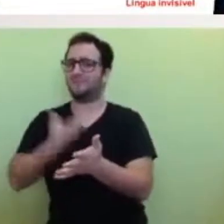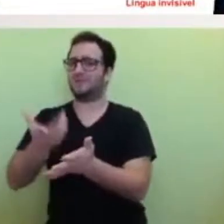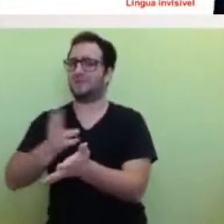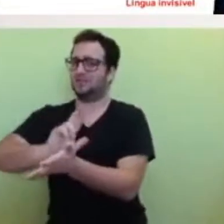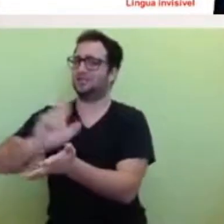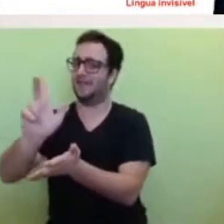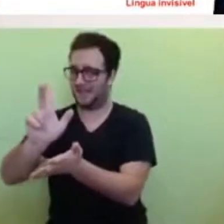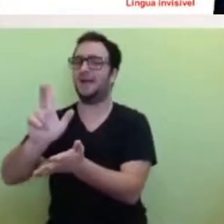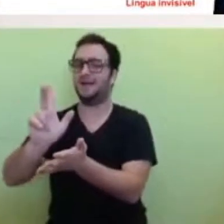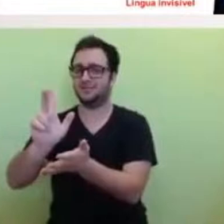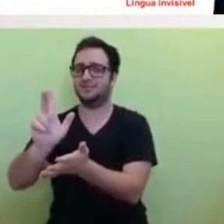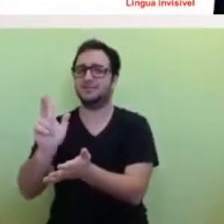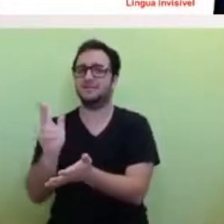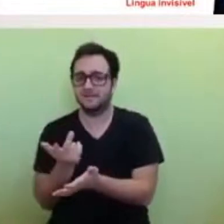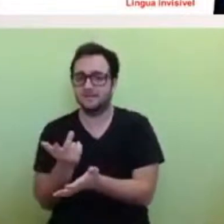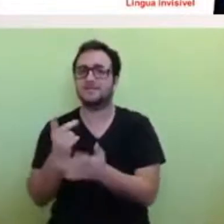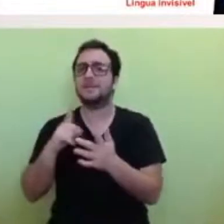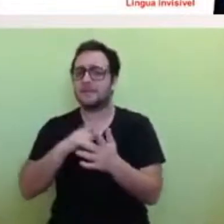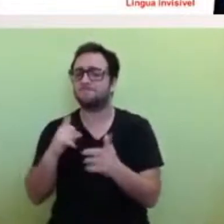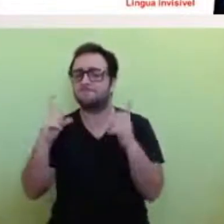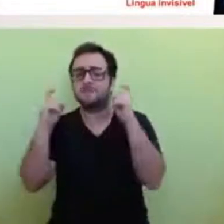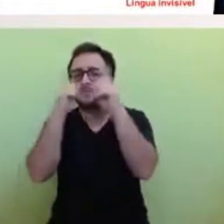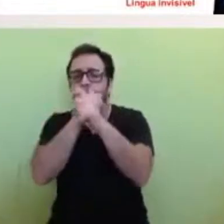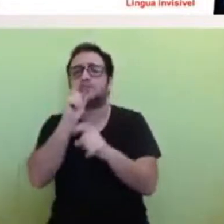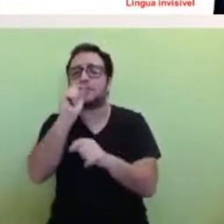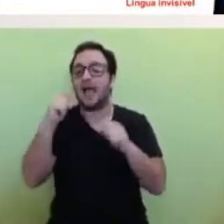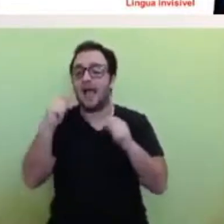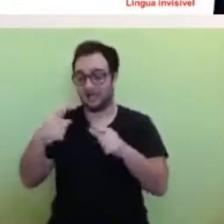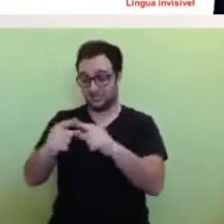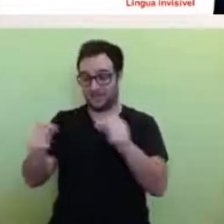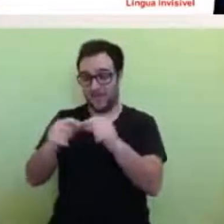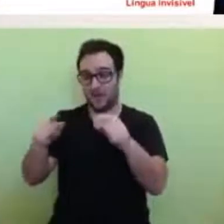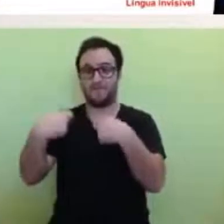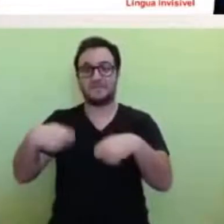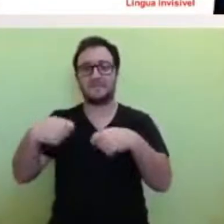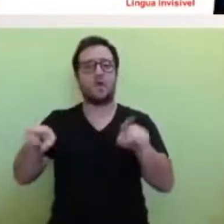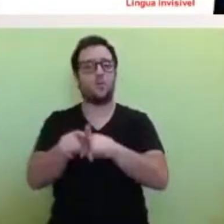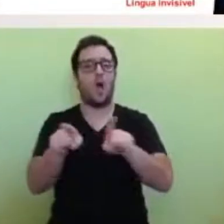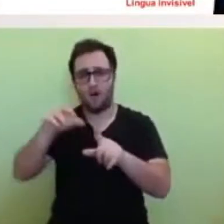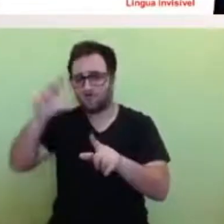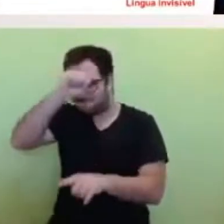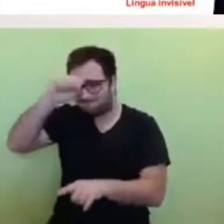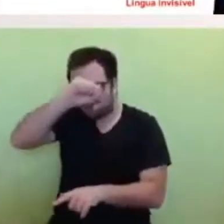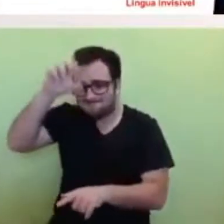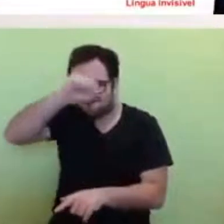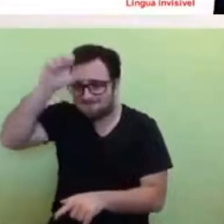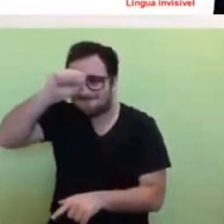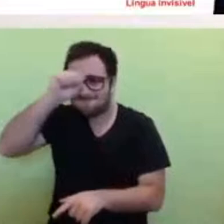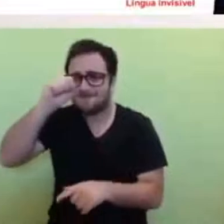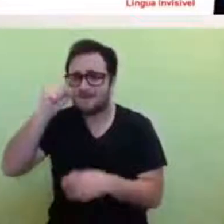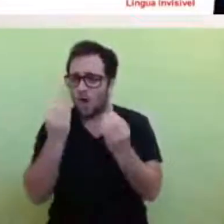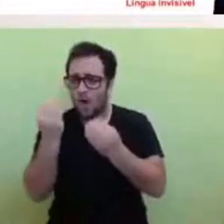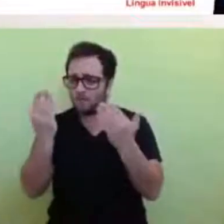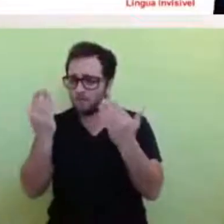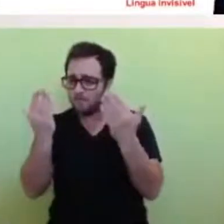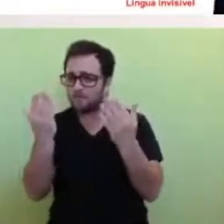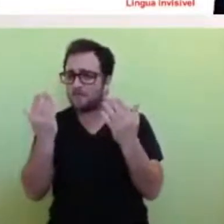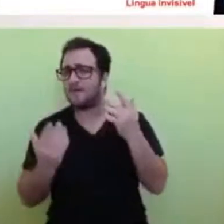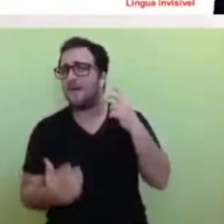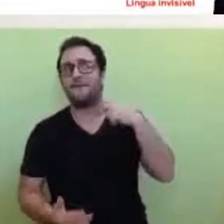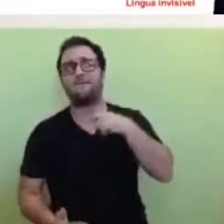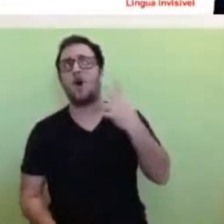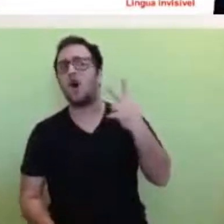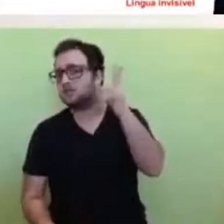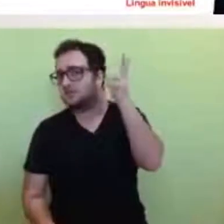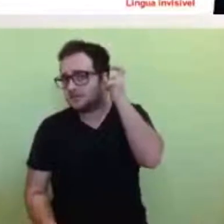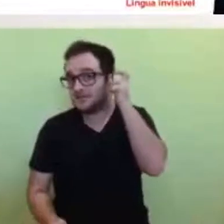língua gráfica tem essa dificuldade, né, de ser uma língua invisível. Então, devia ser mais fácil representar a língua de sinais, porque a língua de sinais, pelo menos,